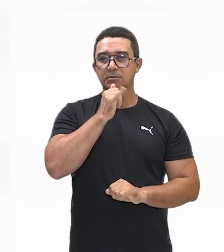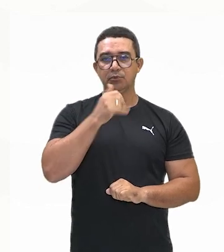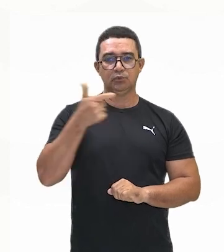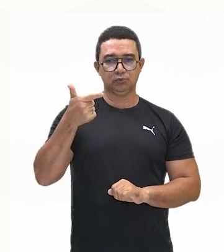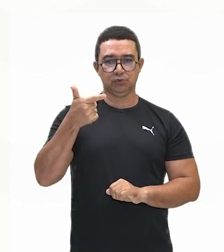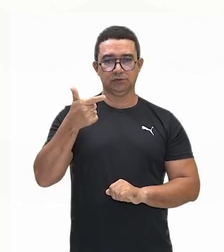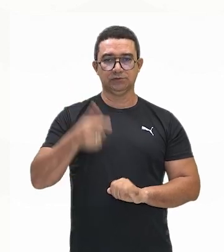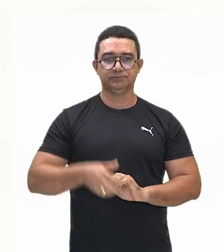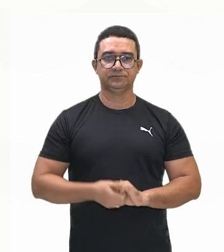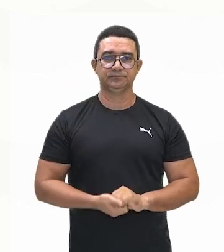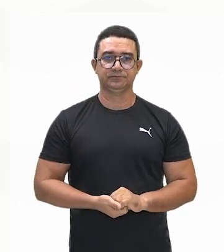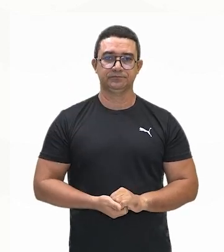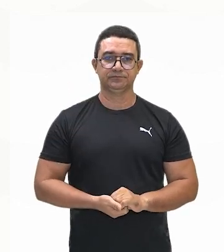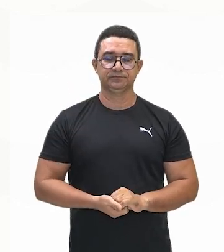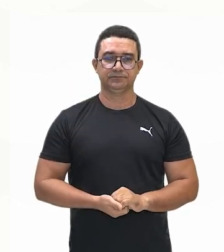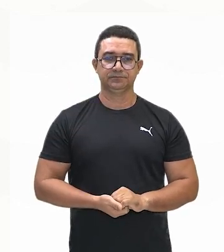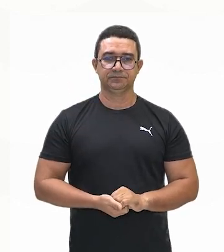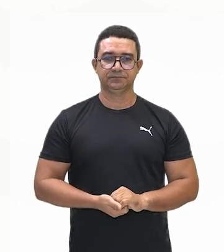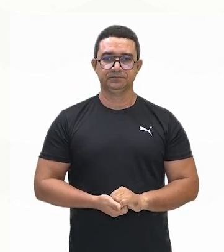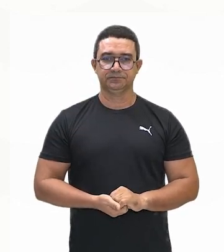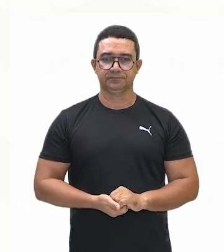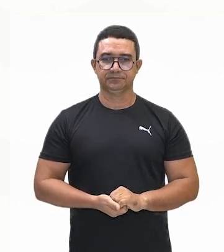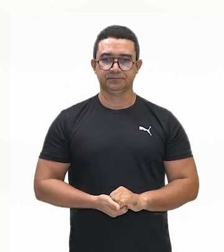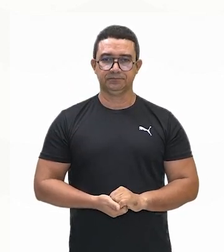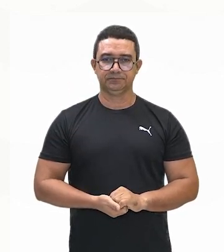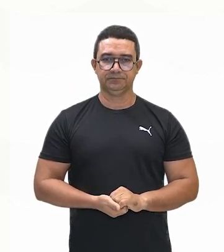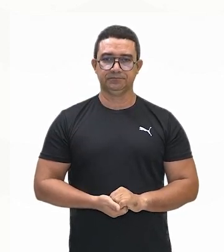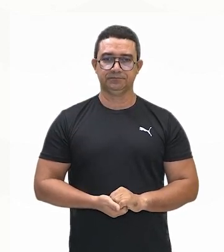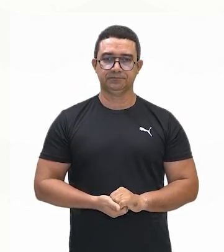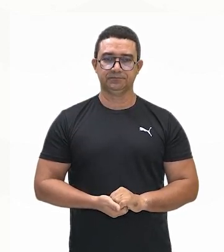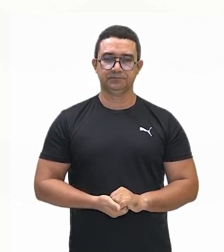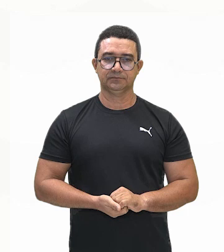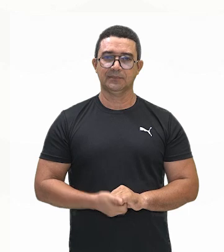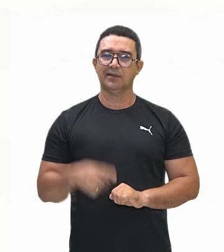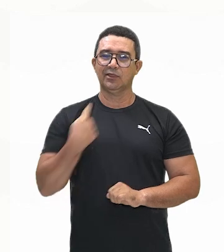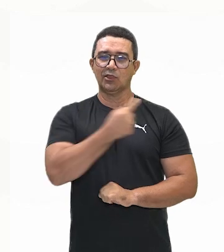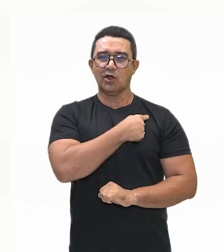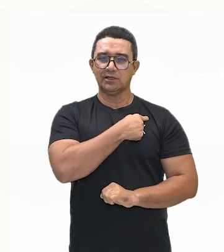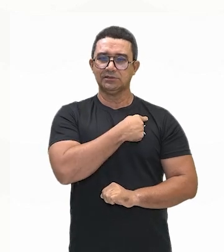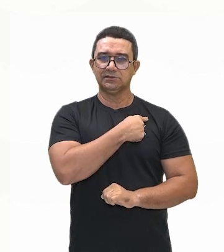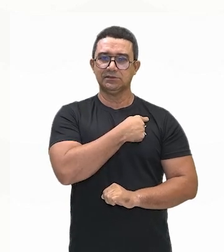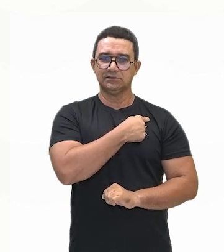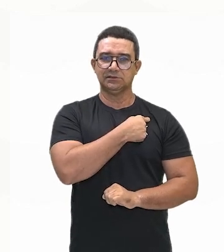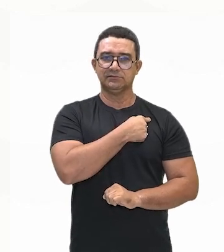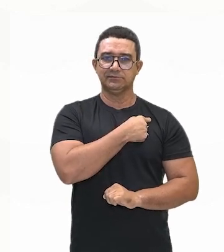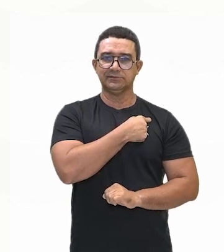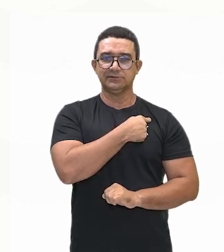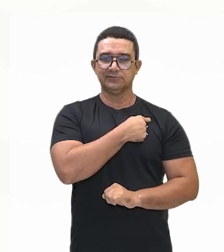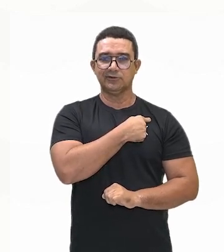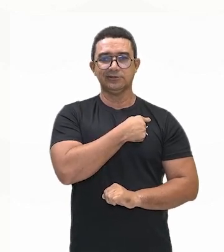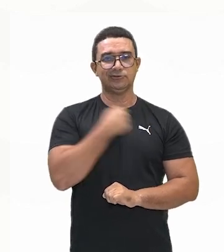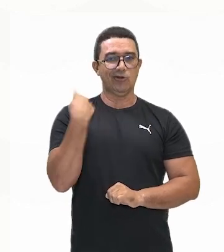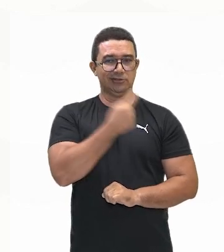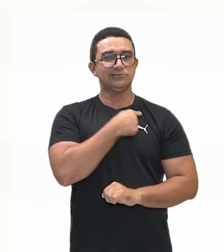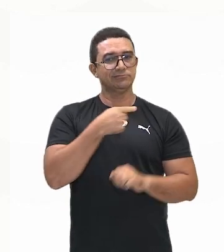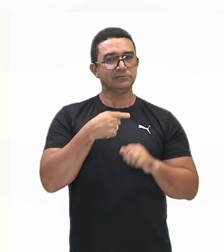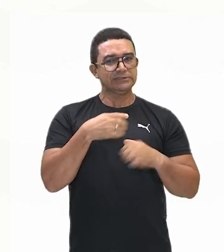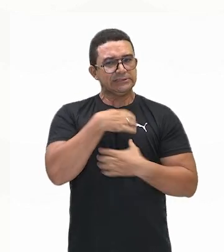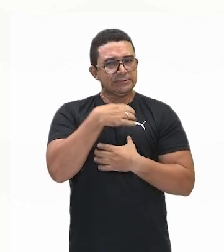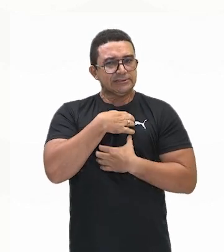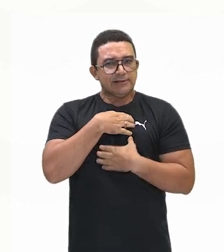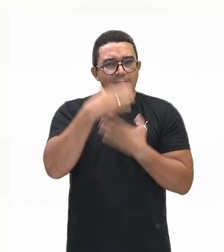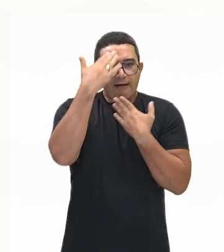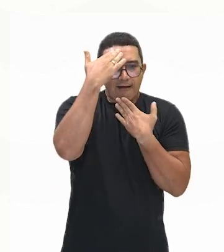aqui. We would be grateful if you would take us home. Nós estaríamos gratos, ou ficaríamos gratos,